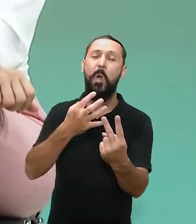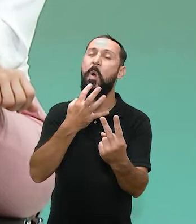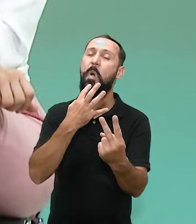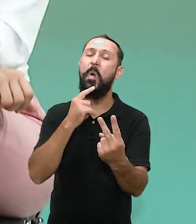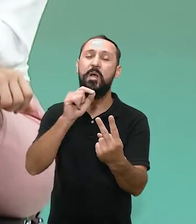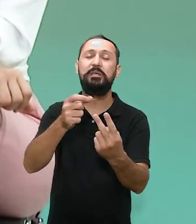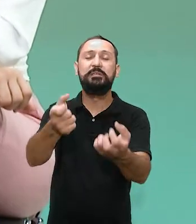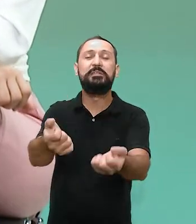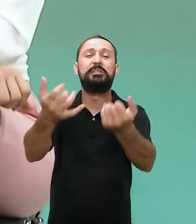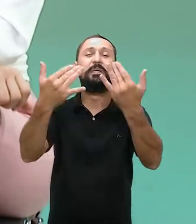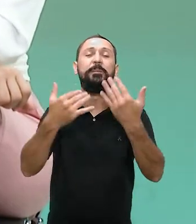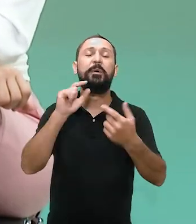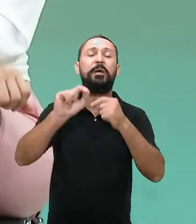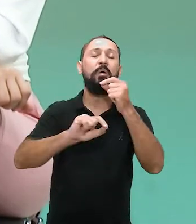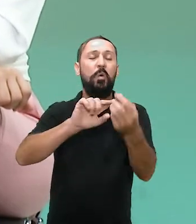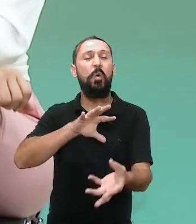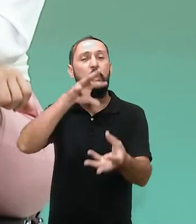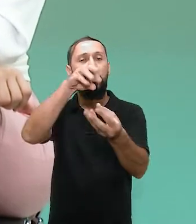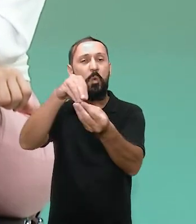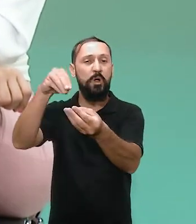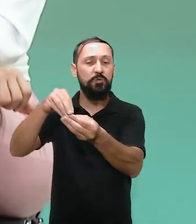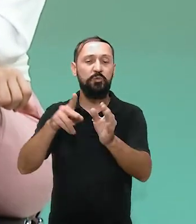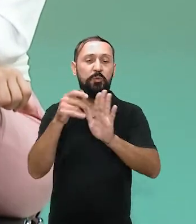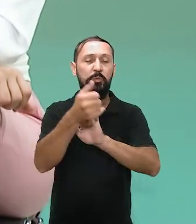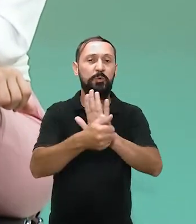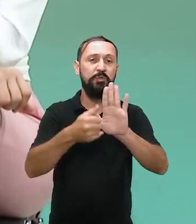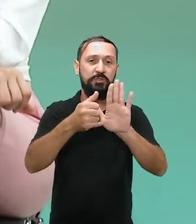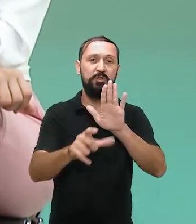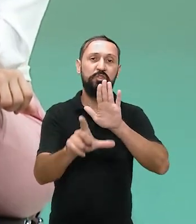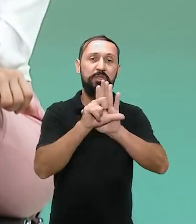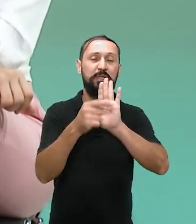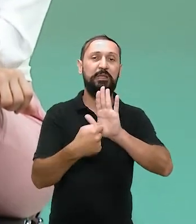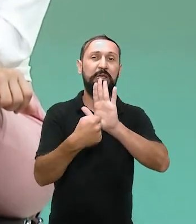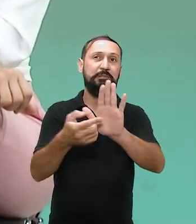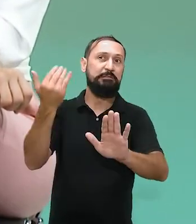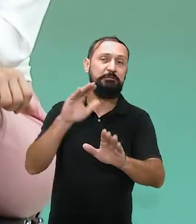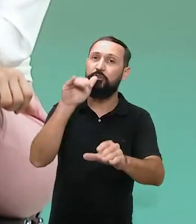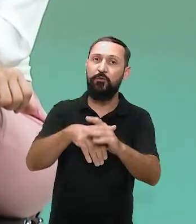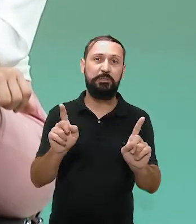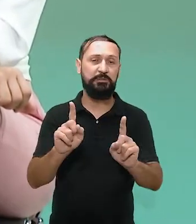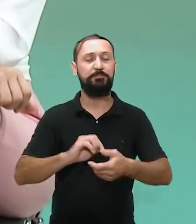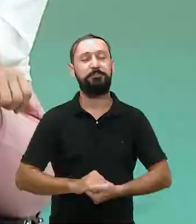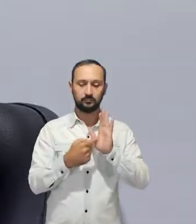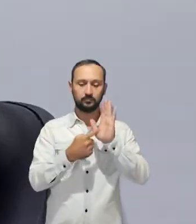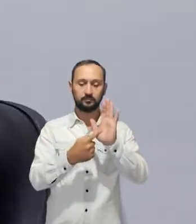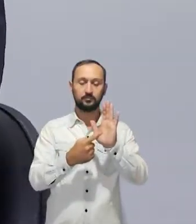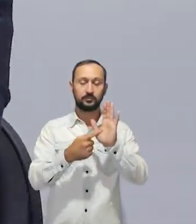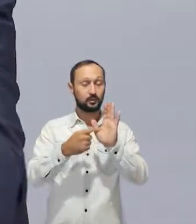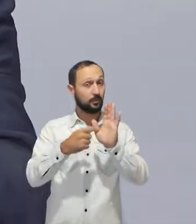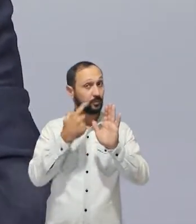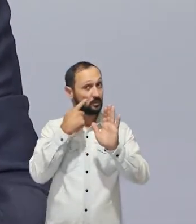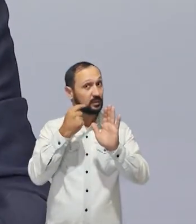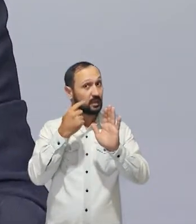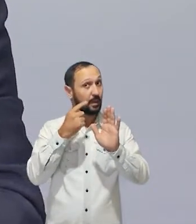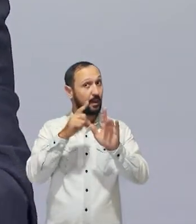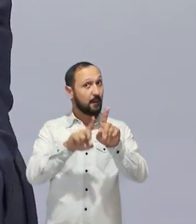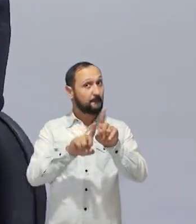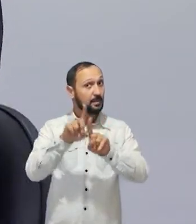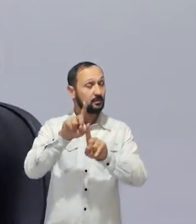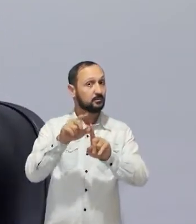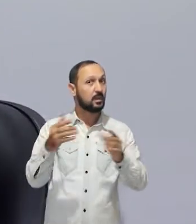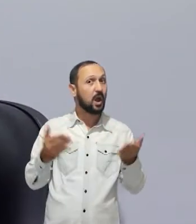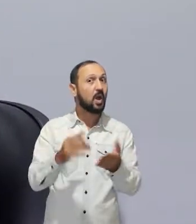advogados da área que expuseram suas considerações sobre o projeto que nem havia sido votado na época. Agora, Paulo, com